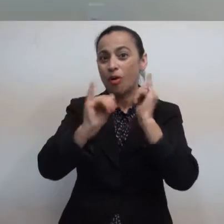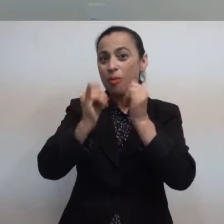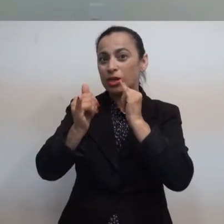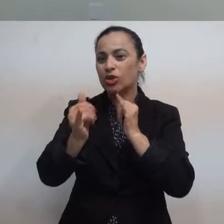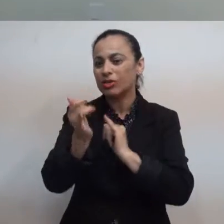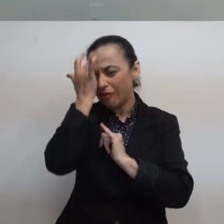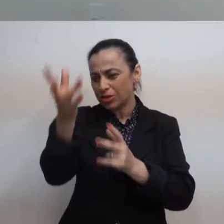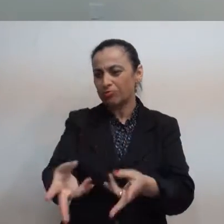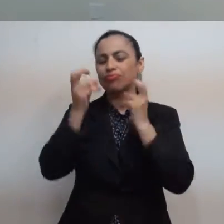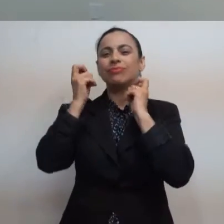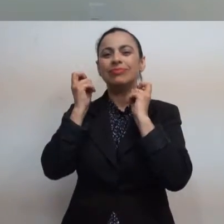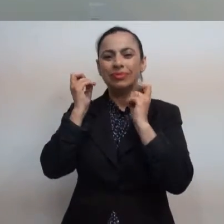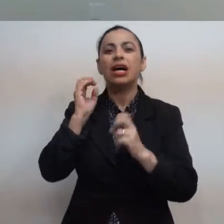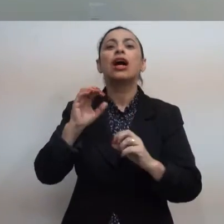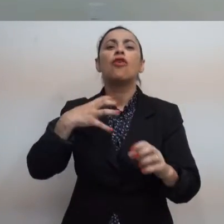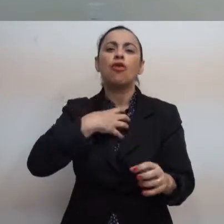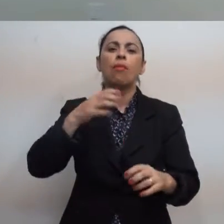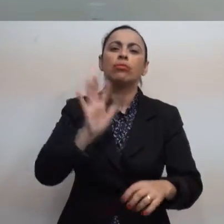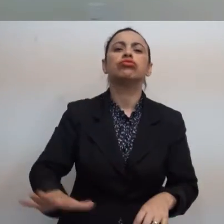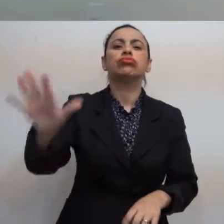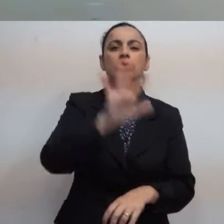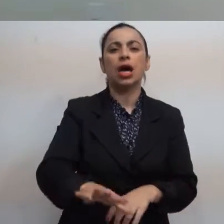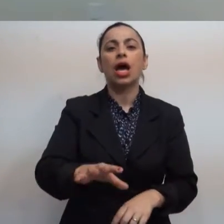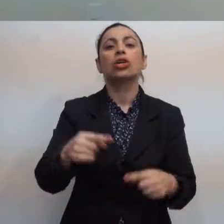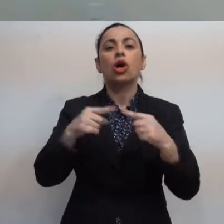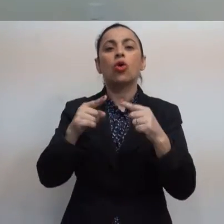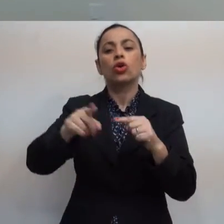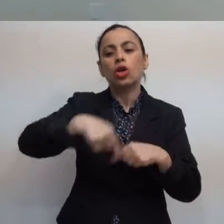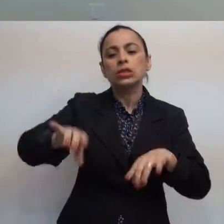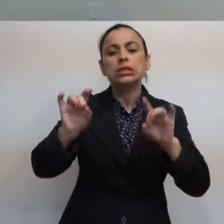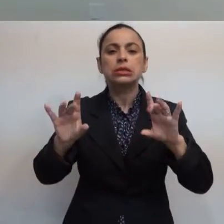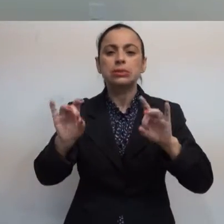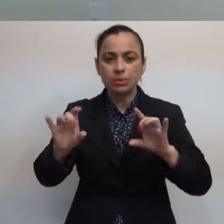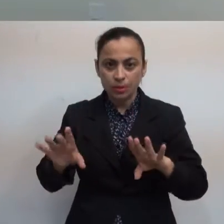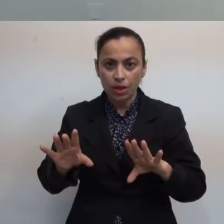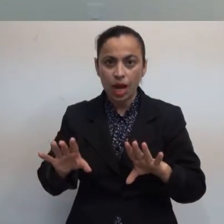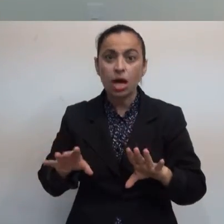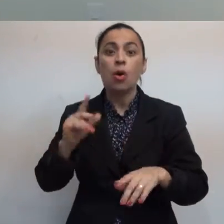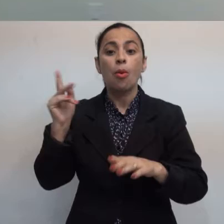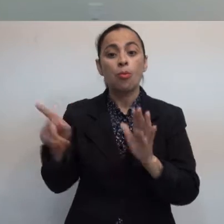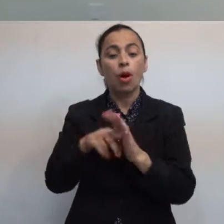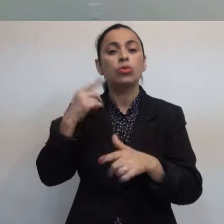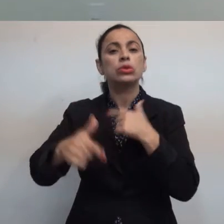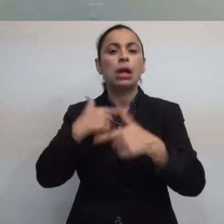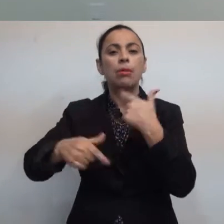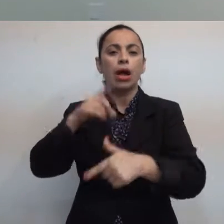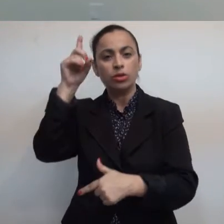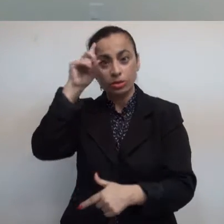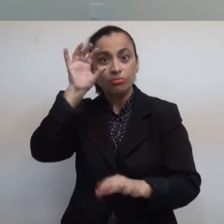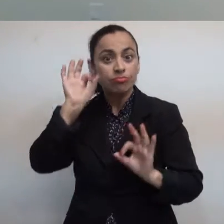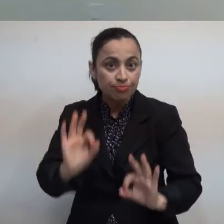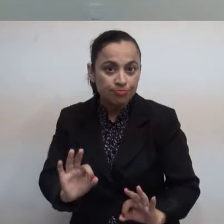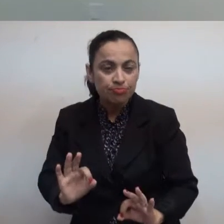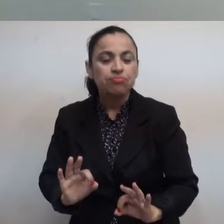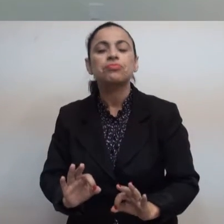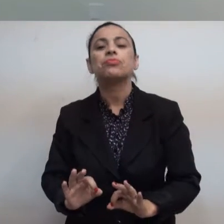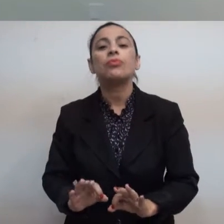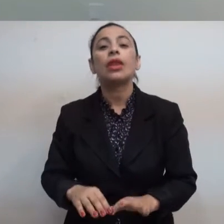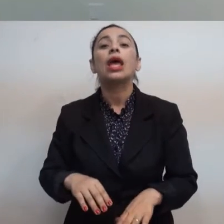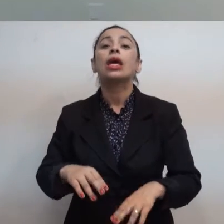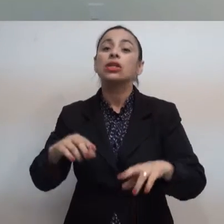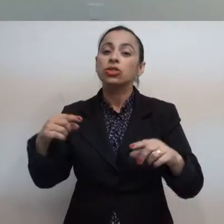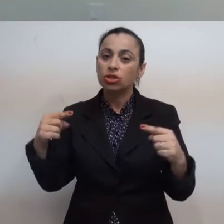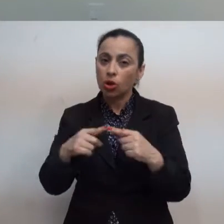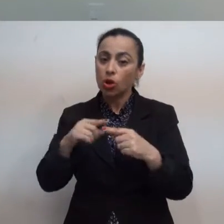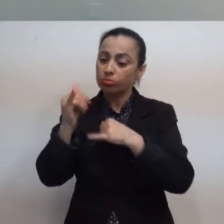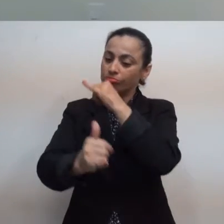as informações de forma global a essas nossas especificidades do trabalho do dia a dia,